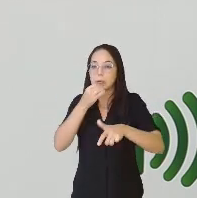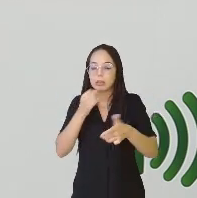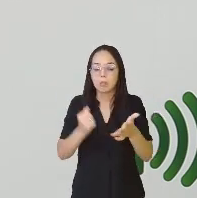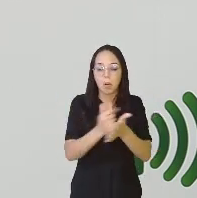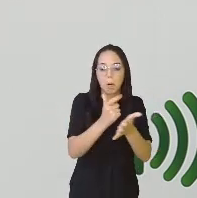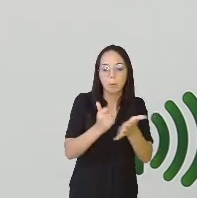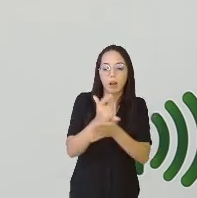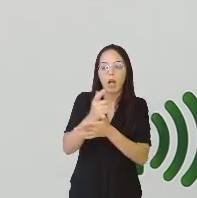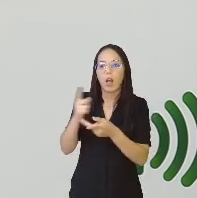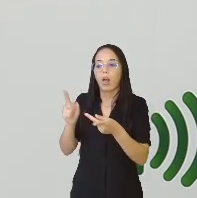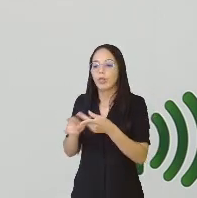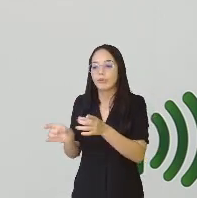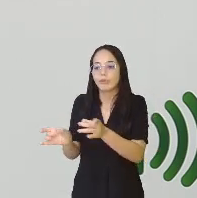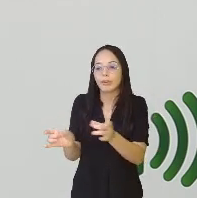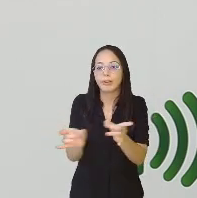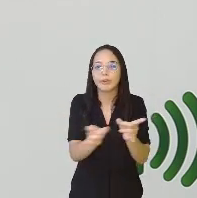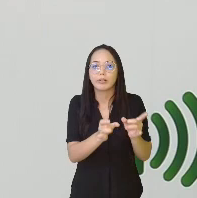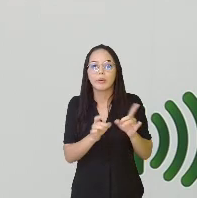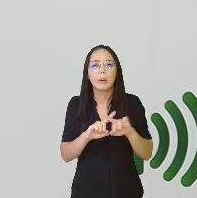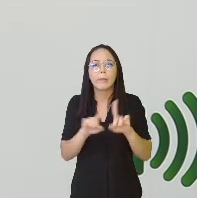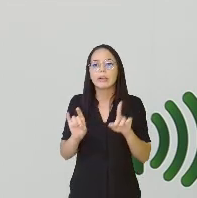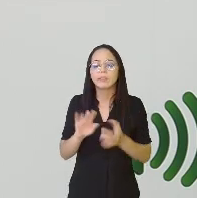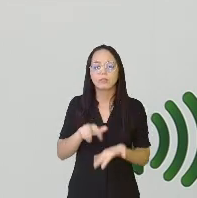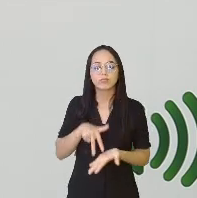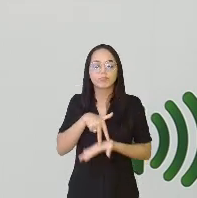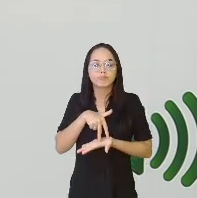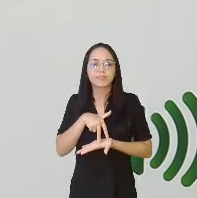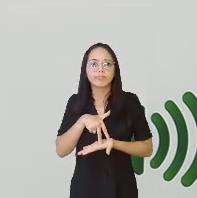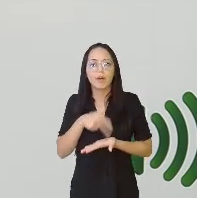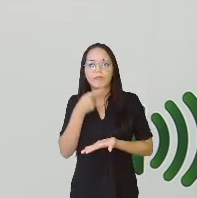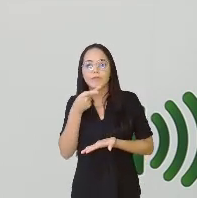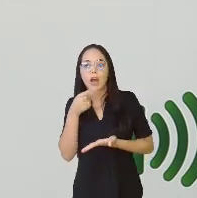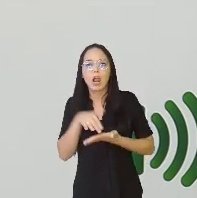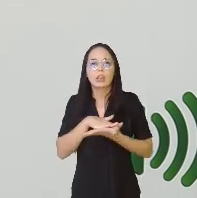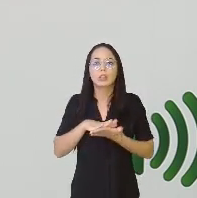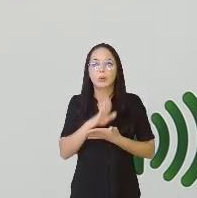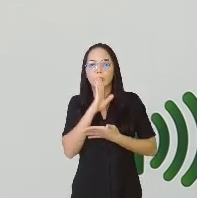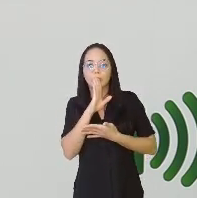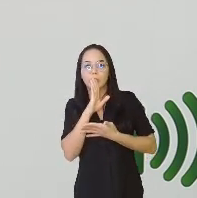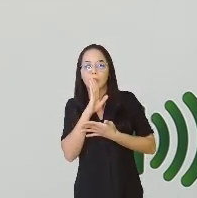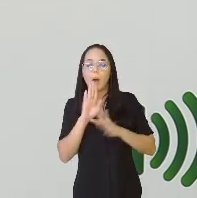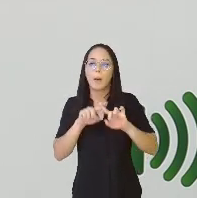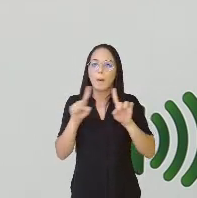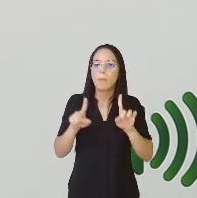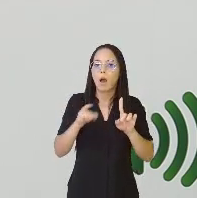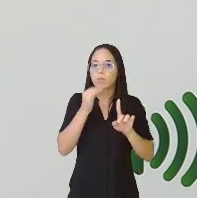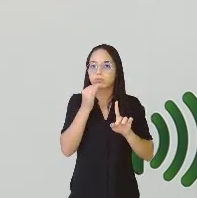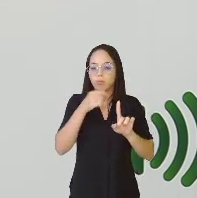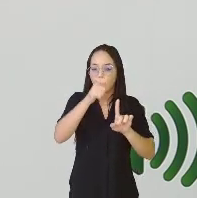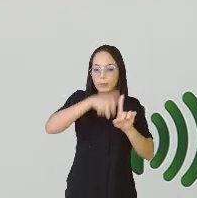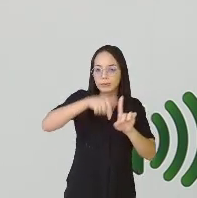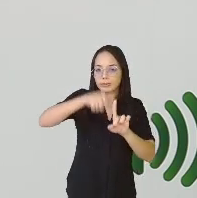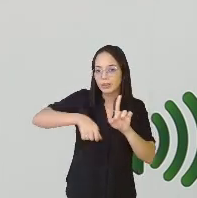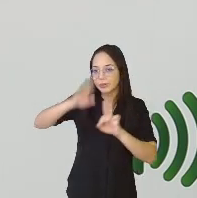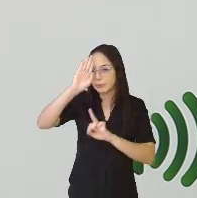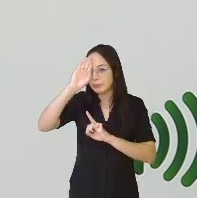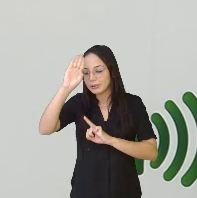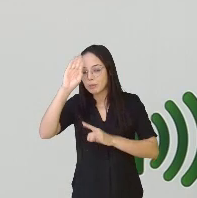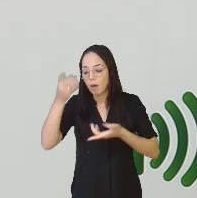compradores, como se fossem os vendedores, os feirantes, e ali naquele momento as personagens principais e secundárias estarão